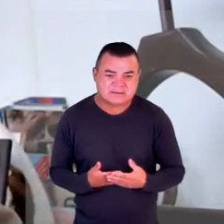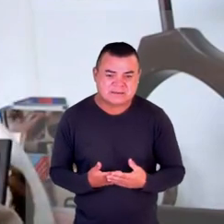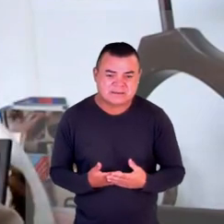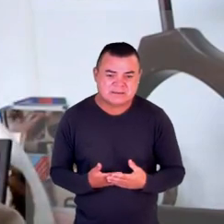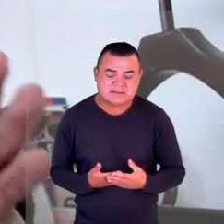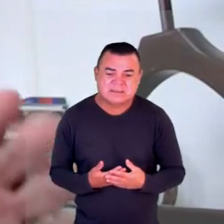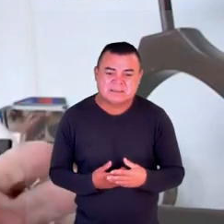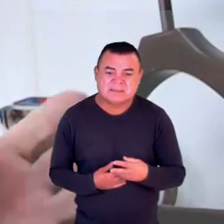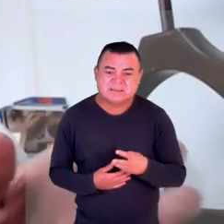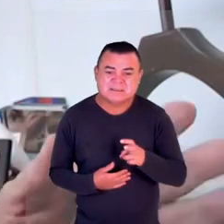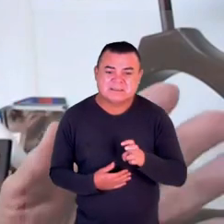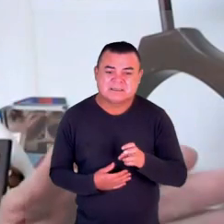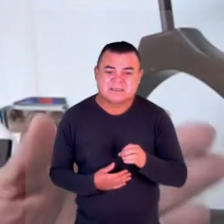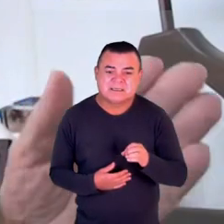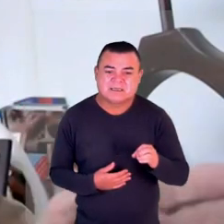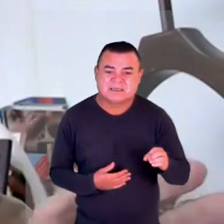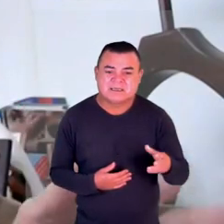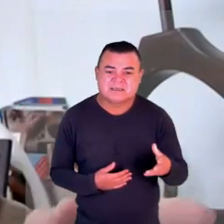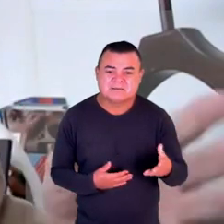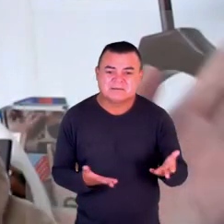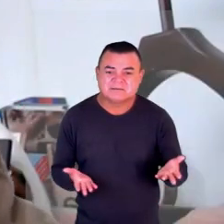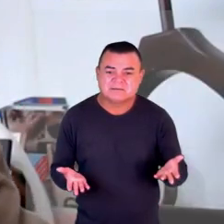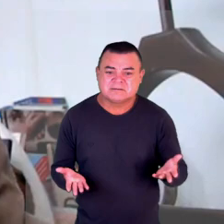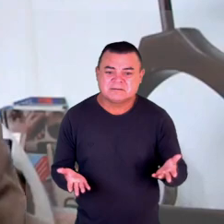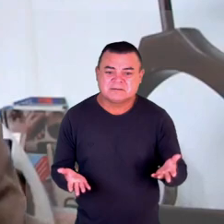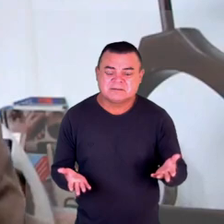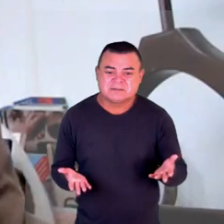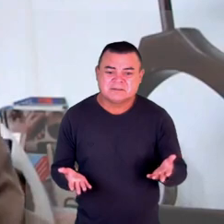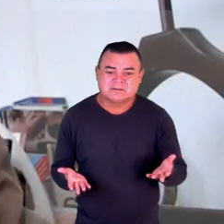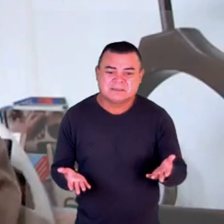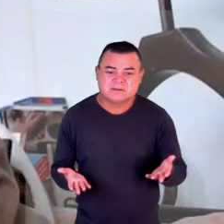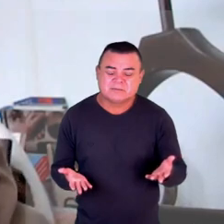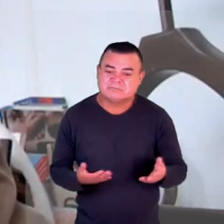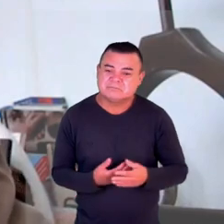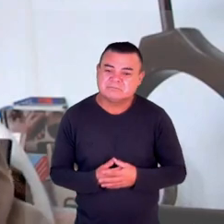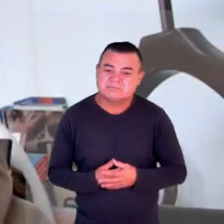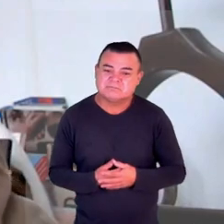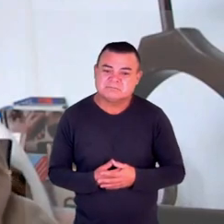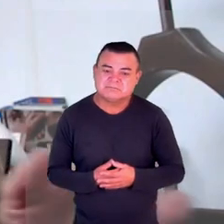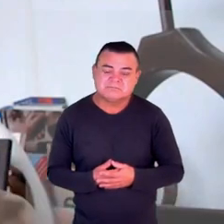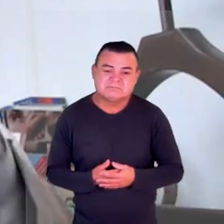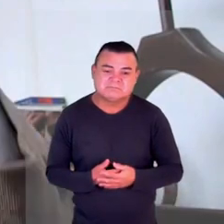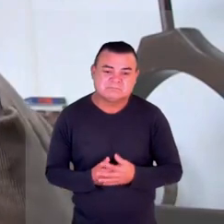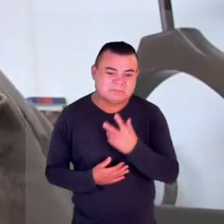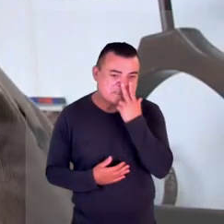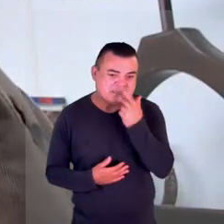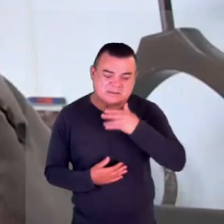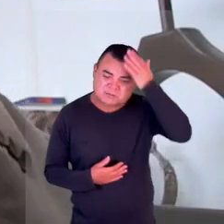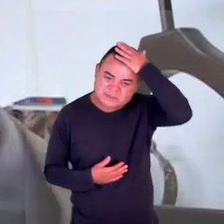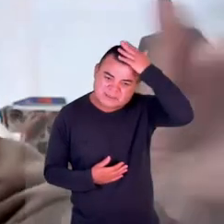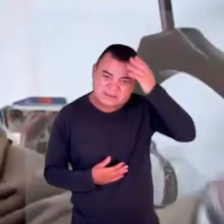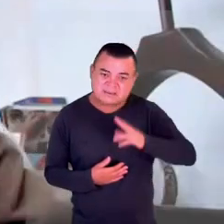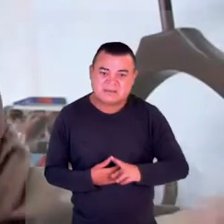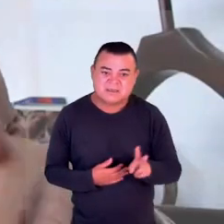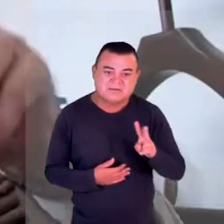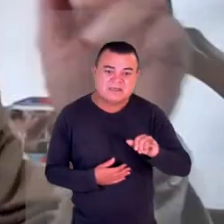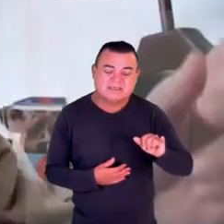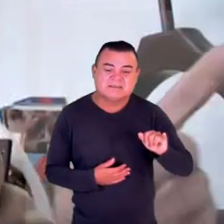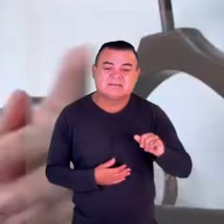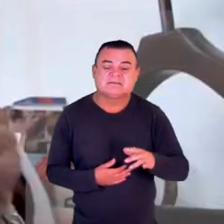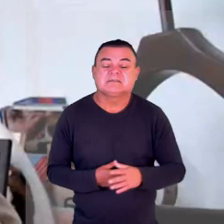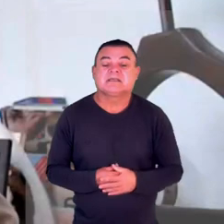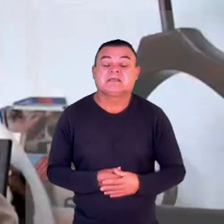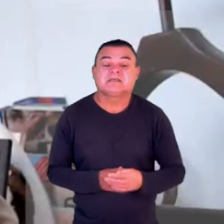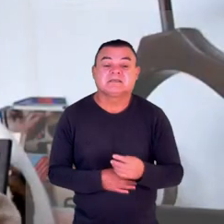cisan daqui a pouco o Paraná vai ter tem adesão né no cisan pelos municípios quas a metade de